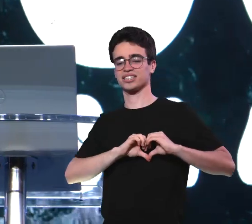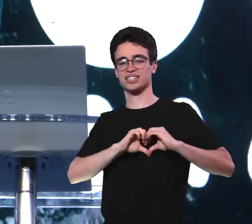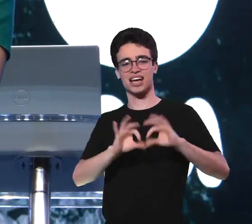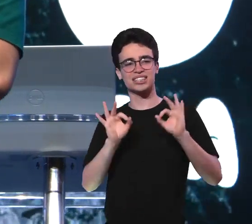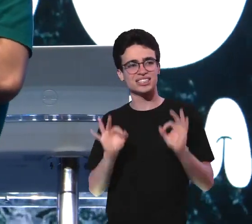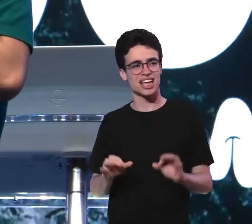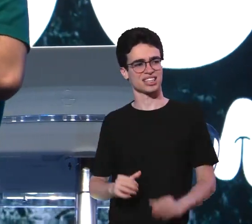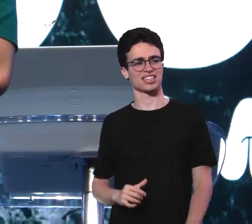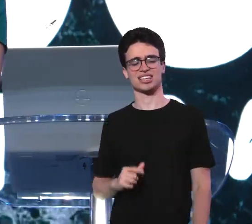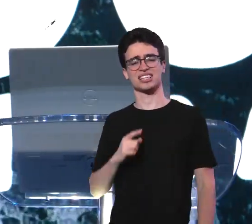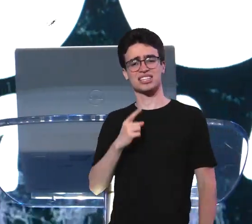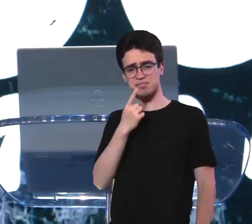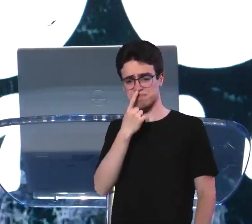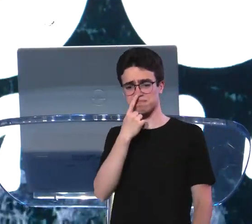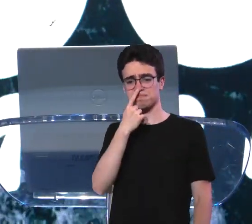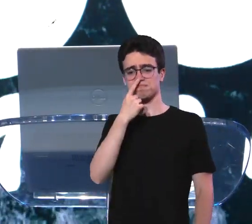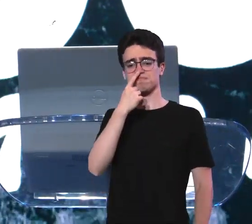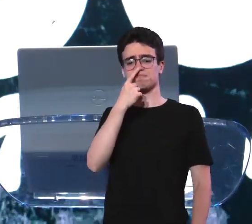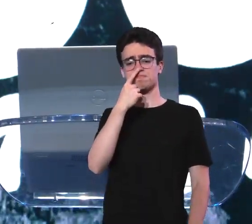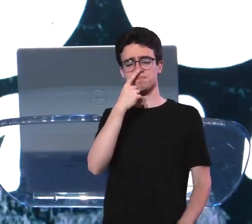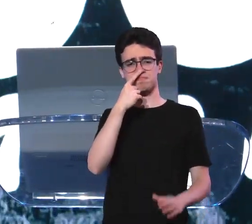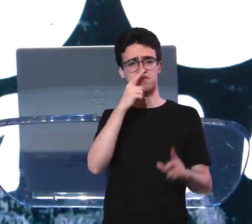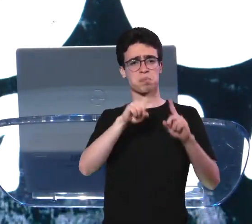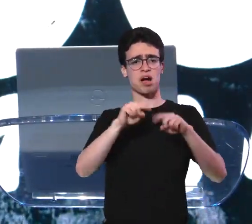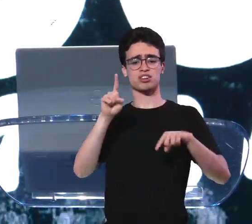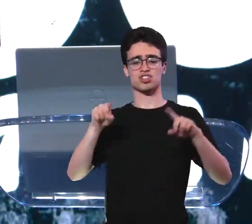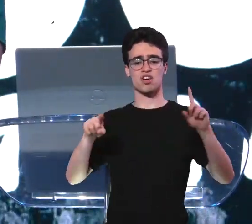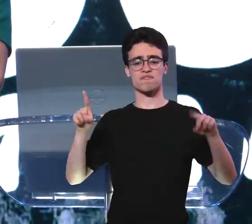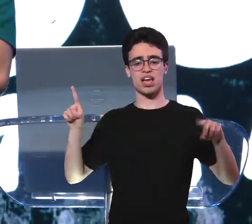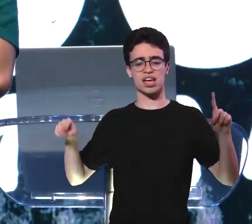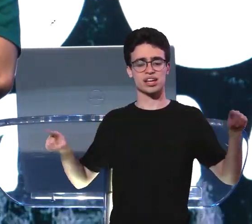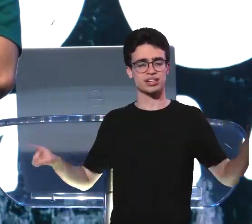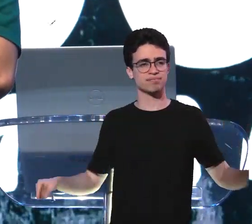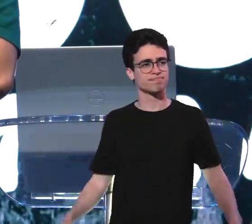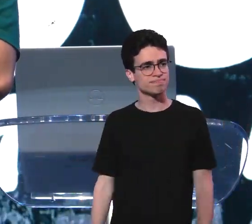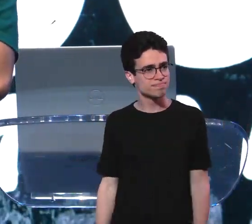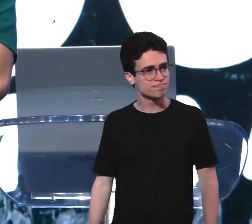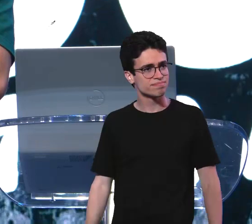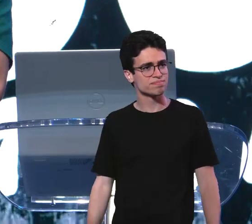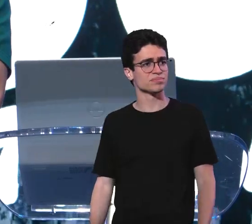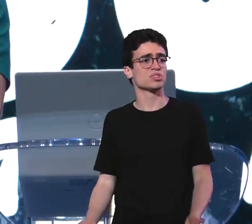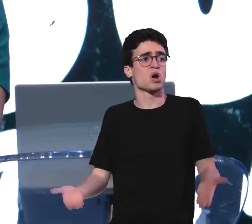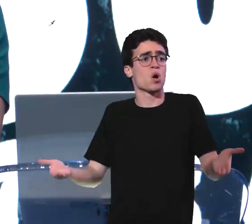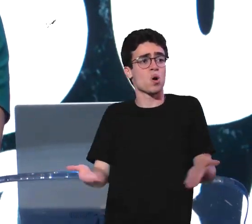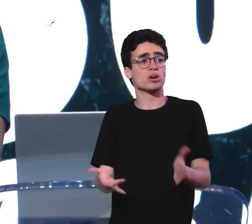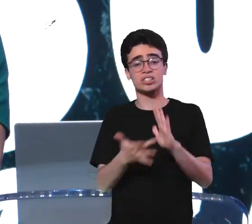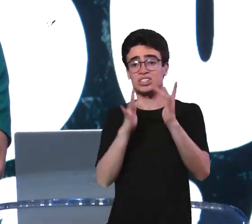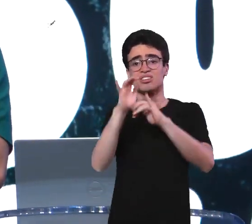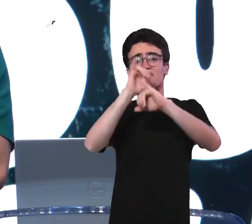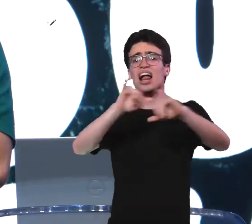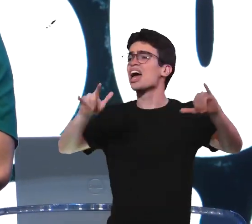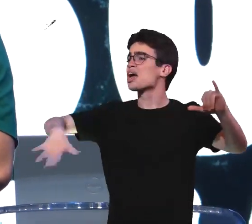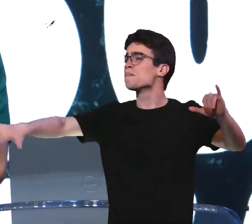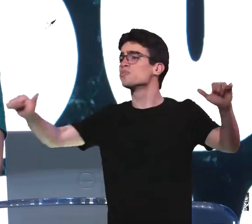Nós vemos níveis de intimidade com Deus. E hoje Jesus está dizendo para você, ei